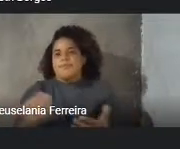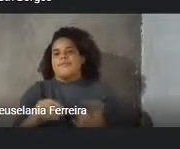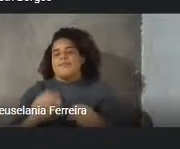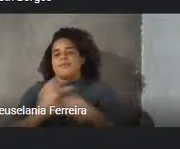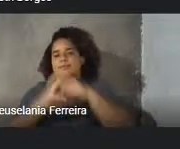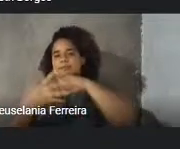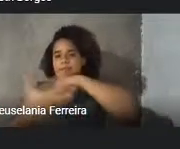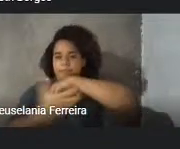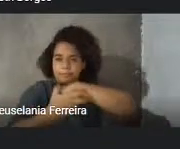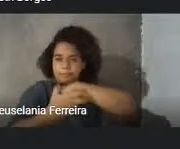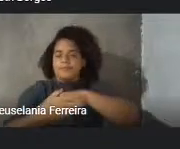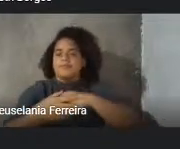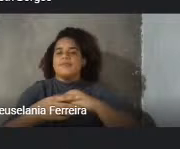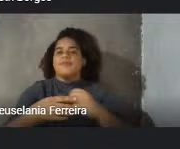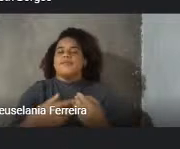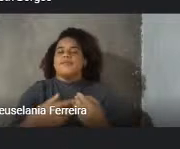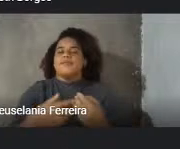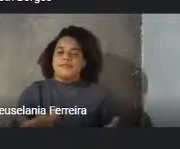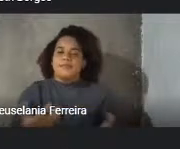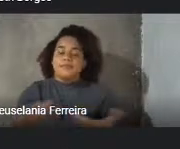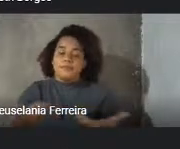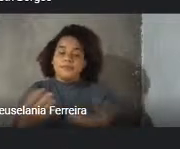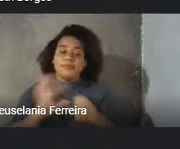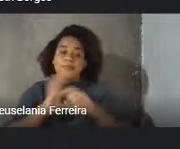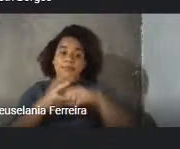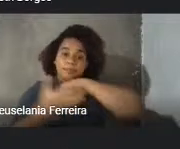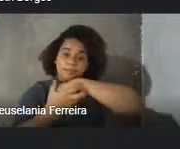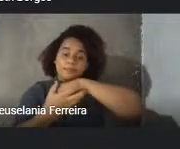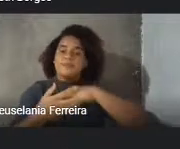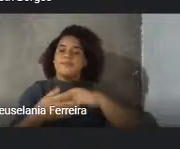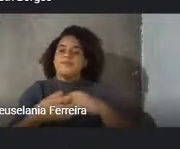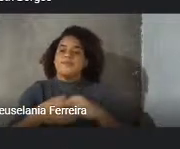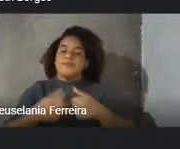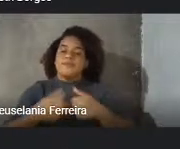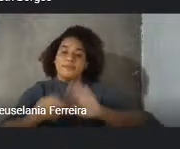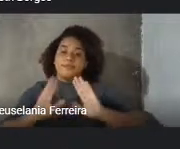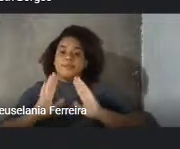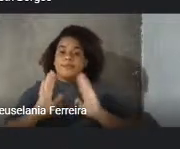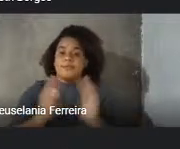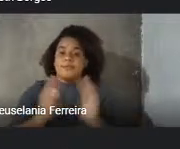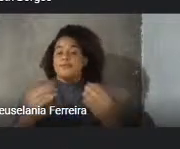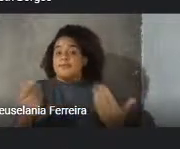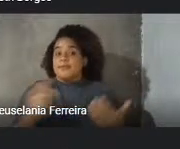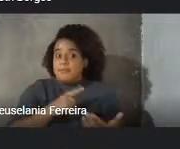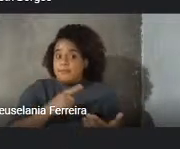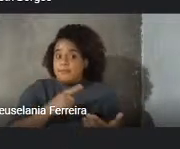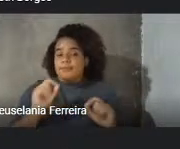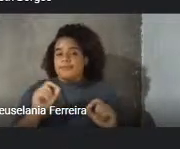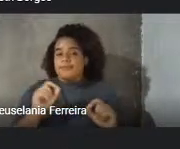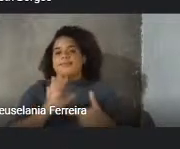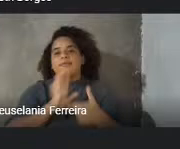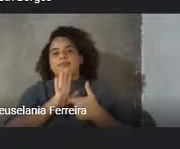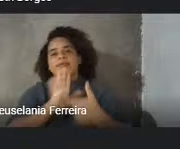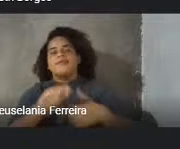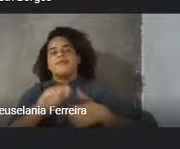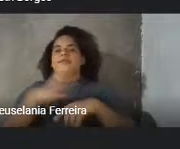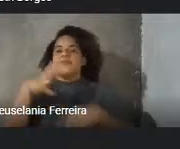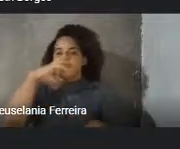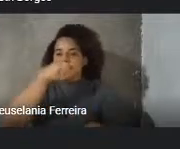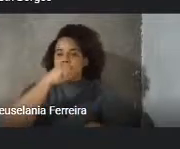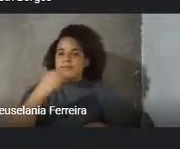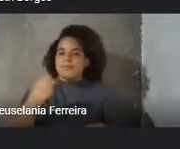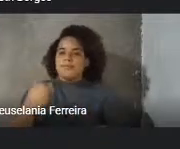infelizmente, né? A pandemia trouxe à tona de uma maneira mais rápida o acesso às